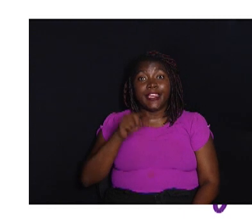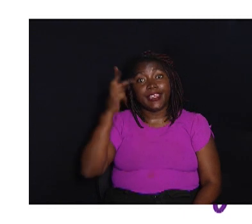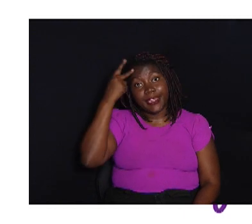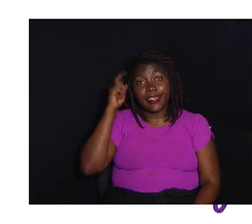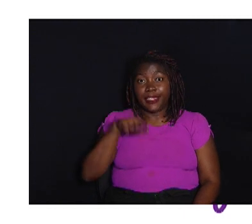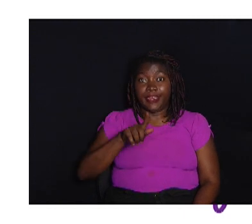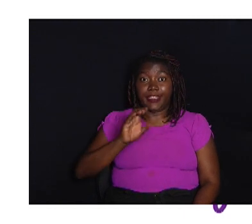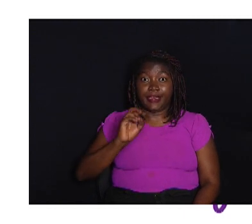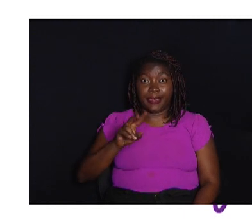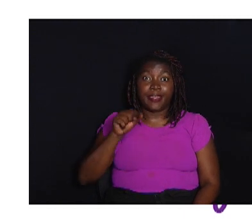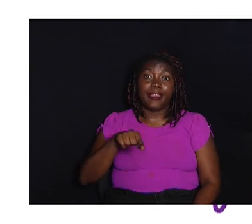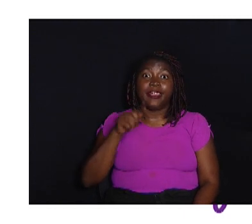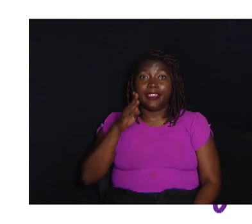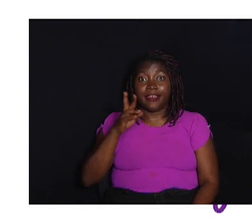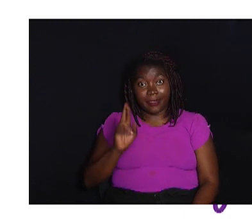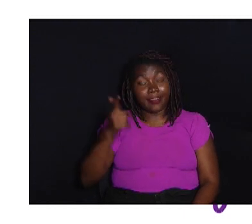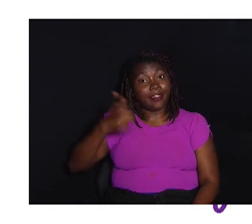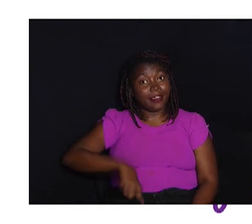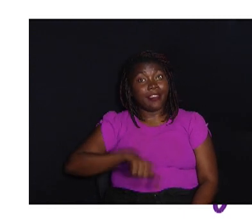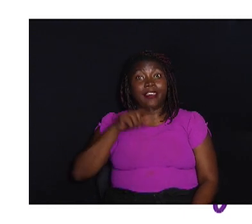iptu.campinas.sp.gov.br. Repetindo,